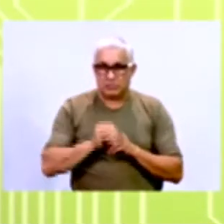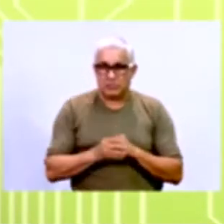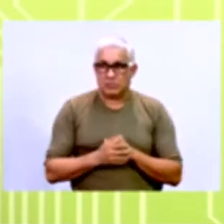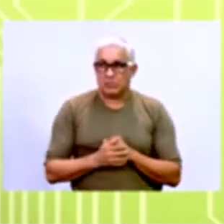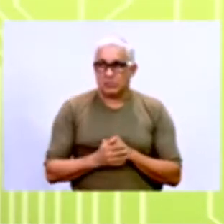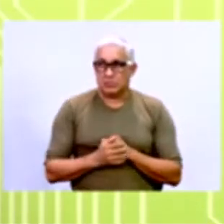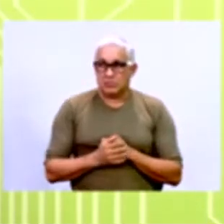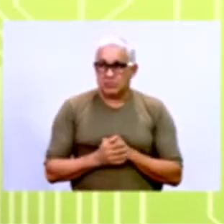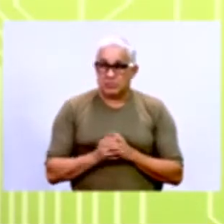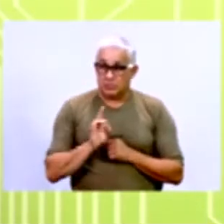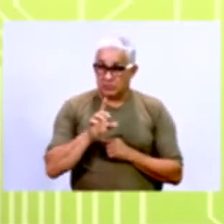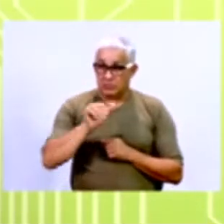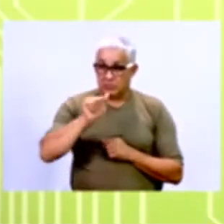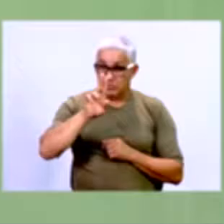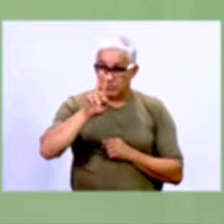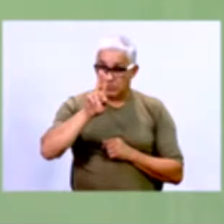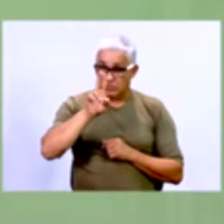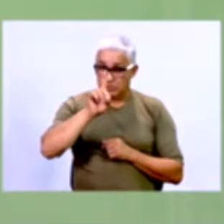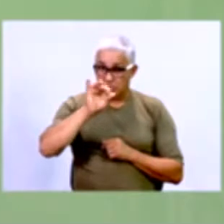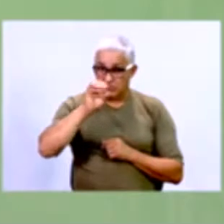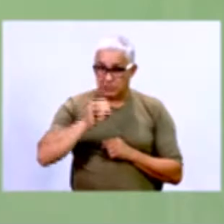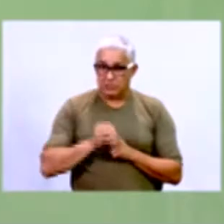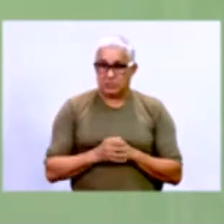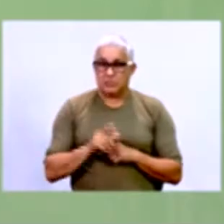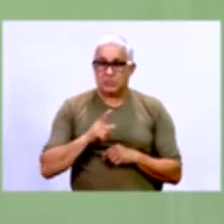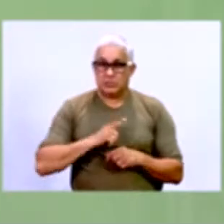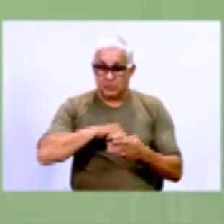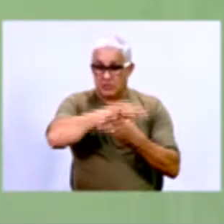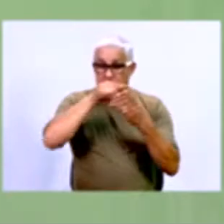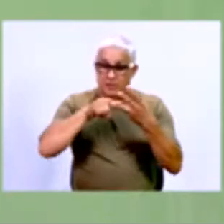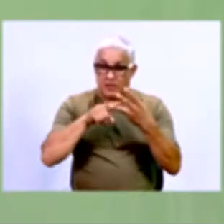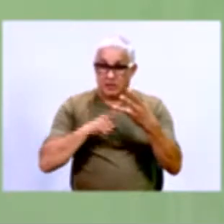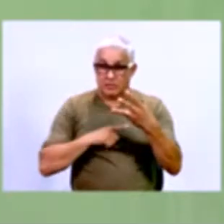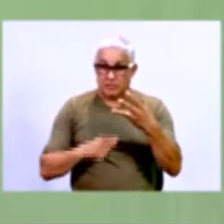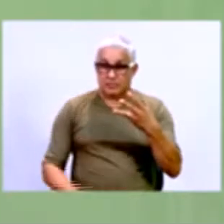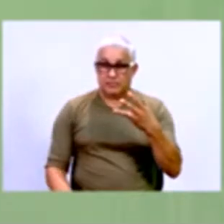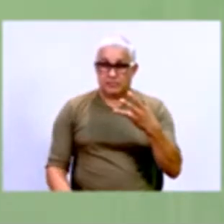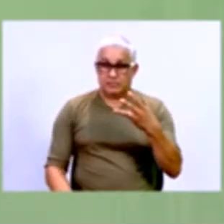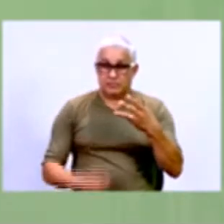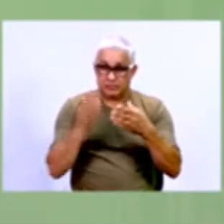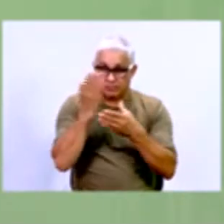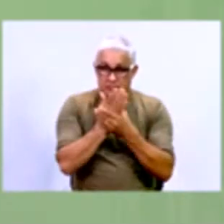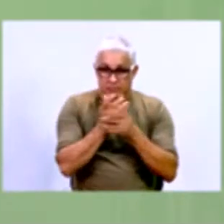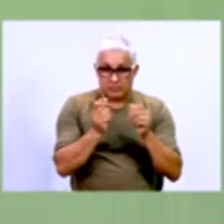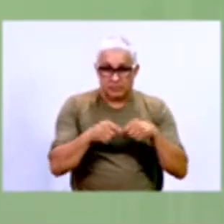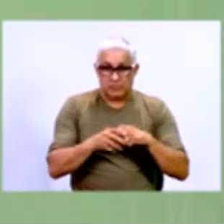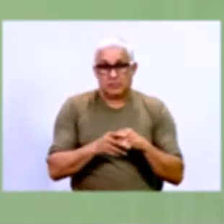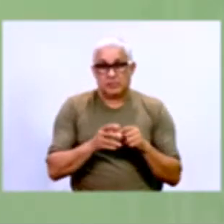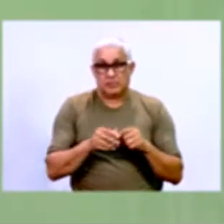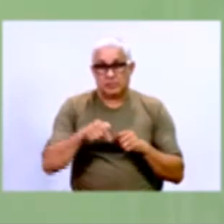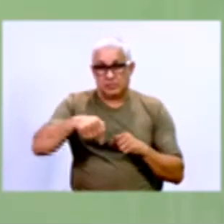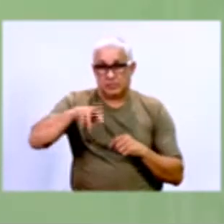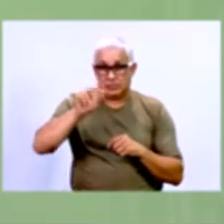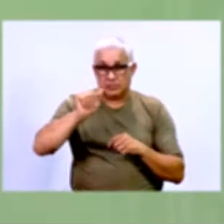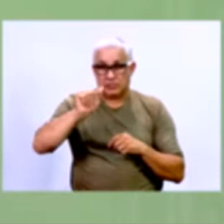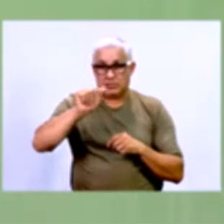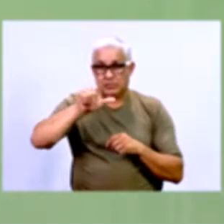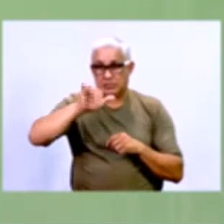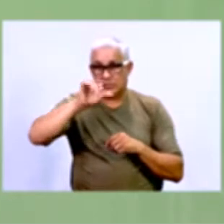tá? Há 3 propriedades desses arquivos que determinam a qualidade do